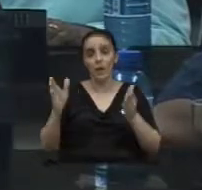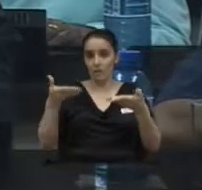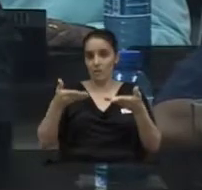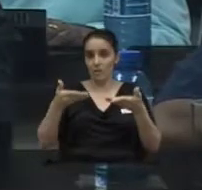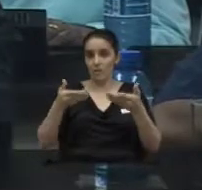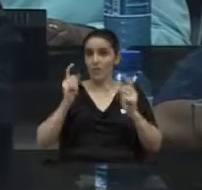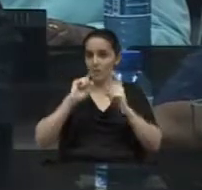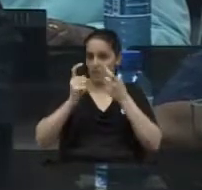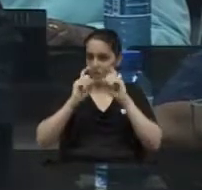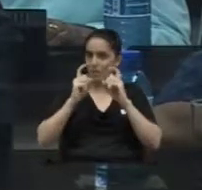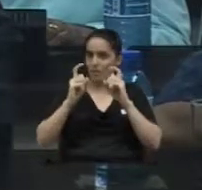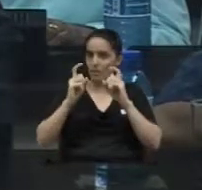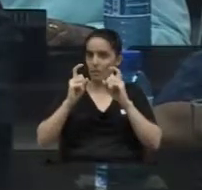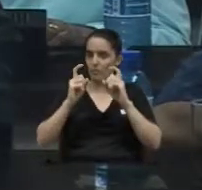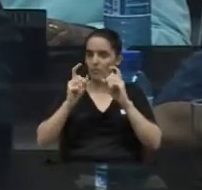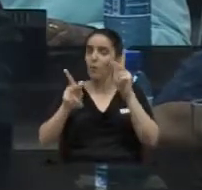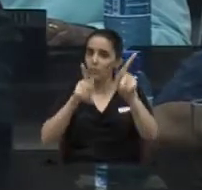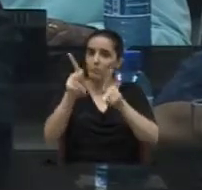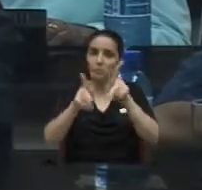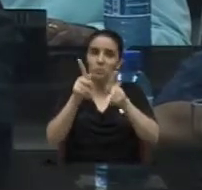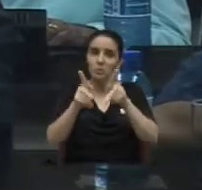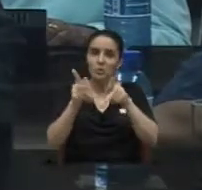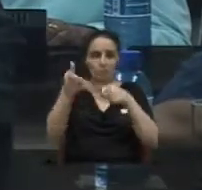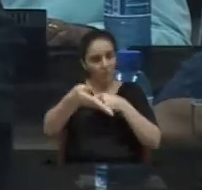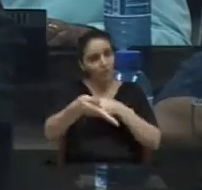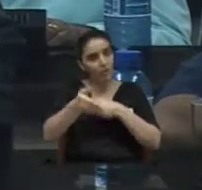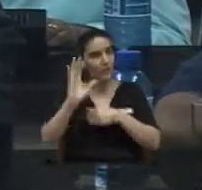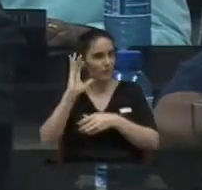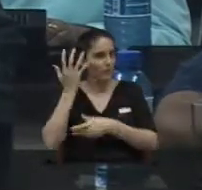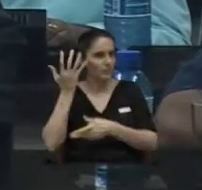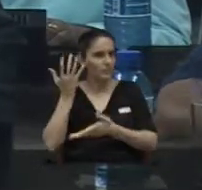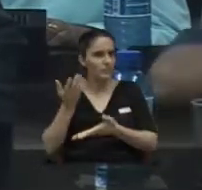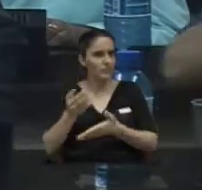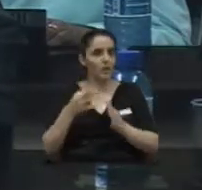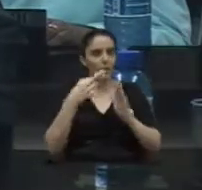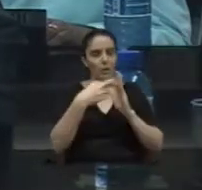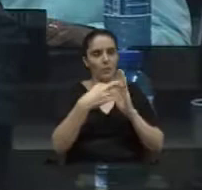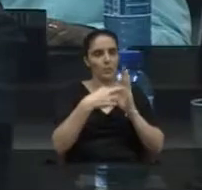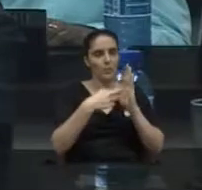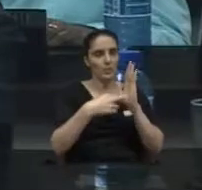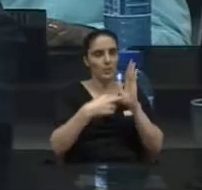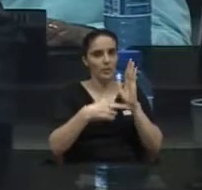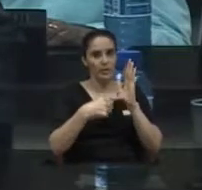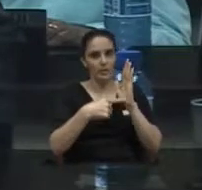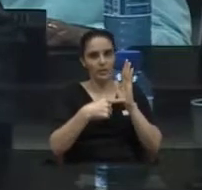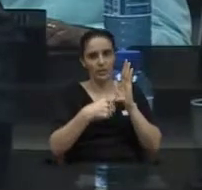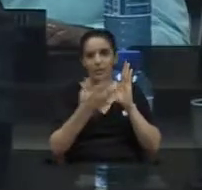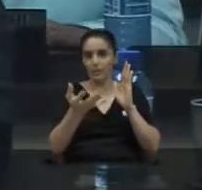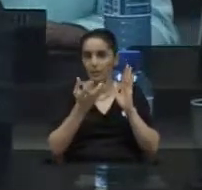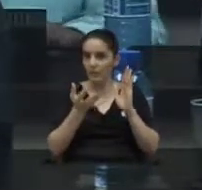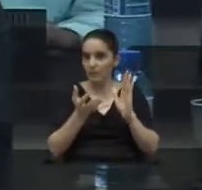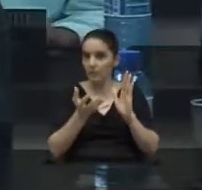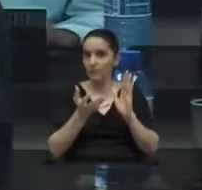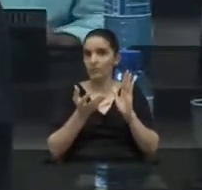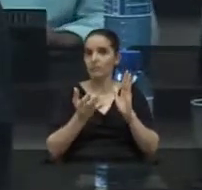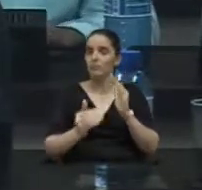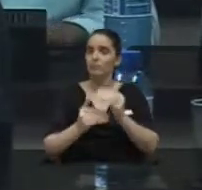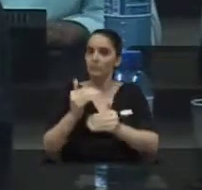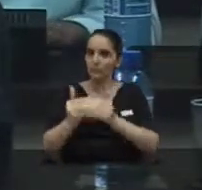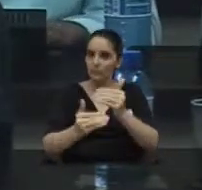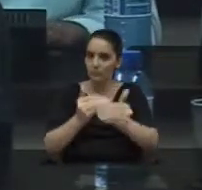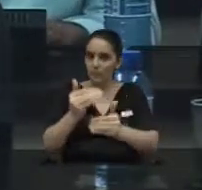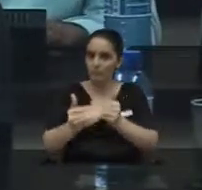audiência pública. Né? Então, nós temos aqui um regramento que se pretende manter, né, embora,